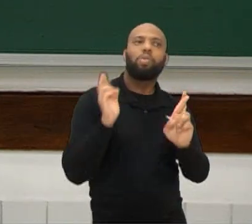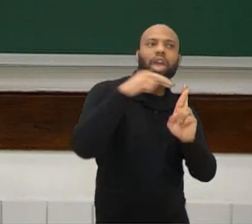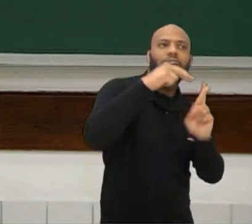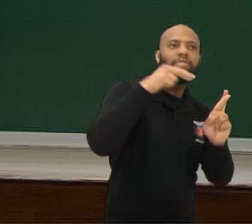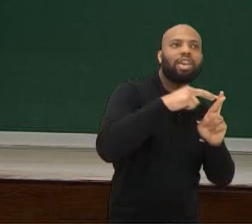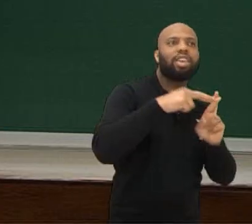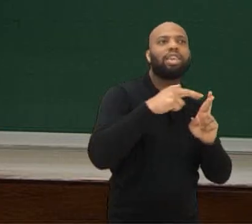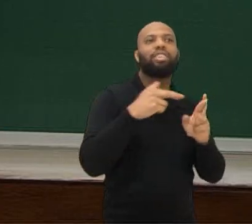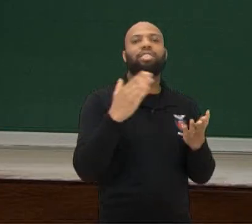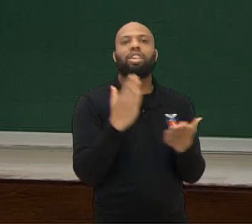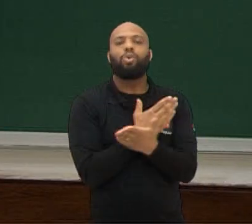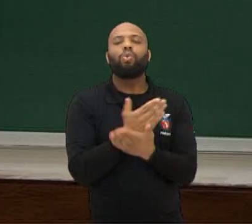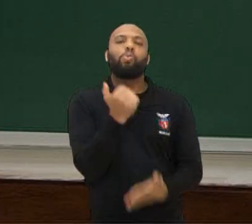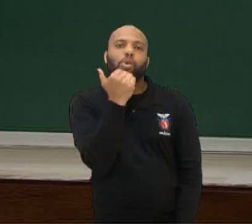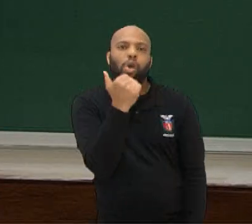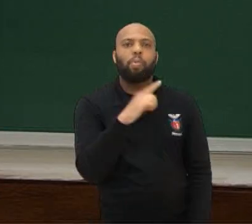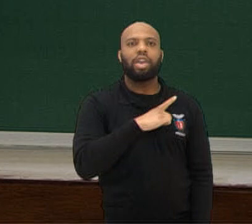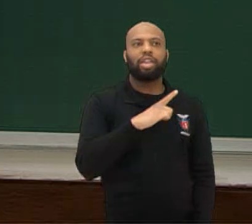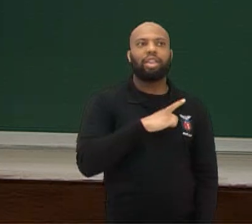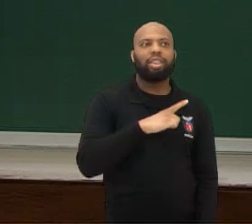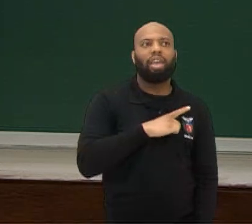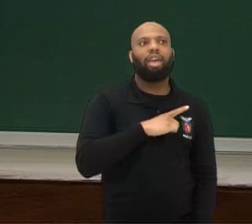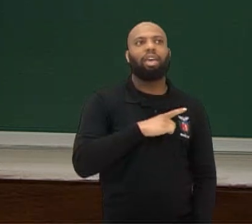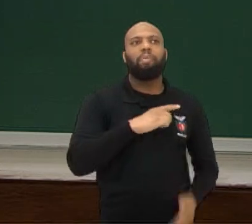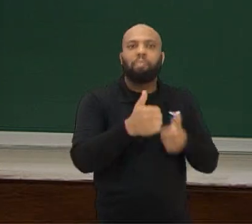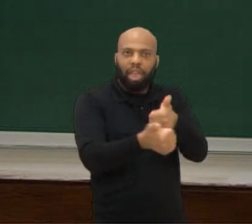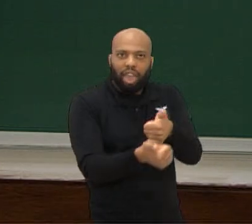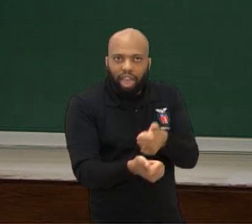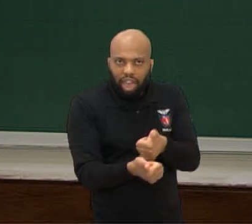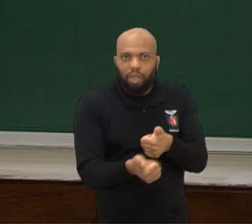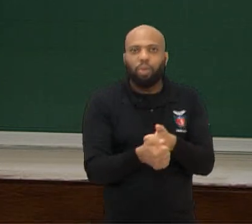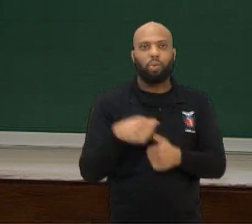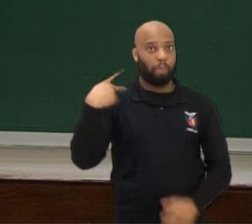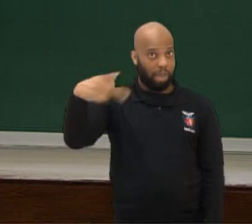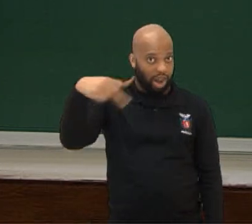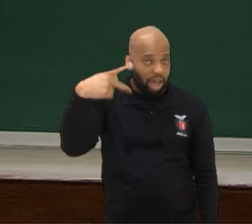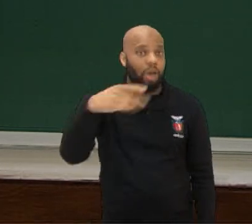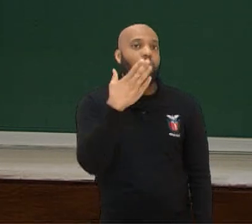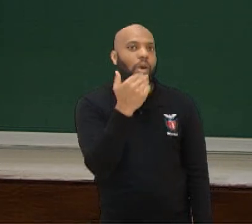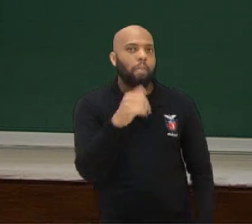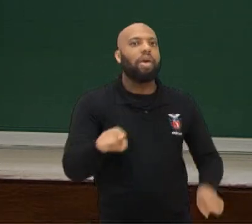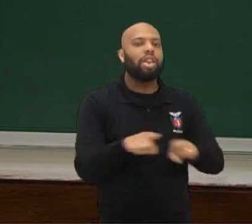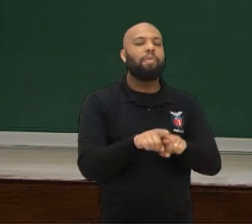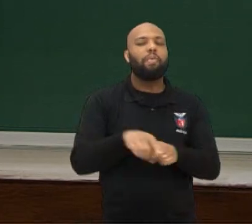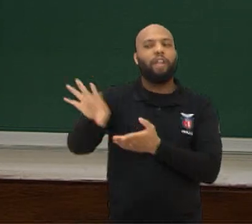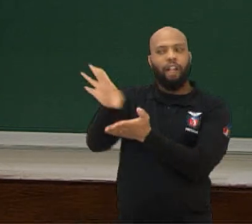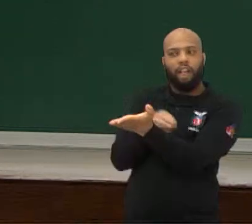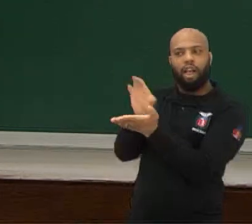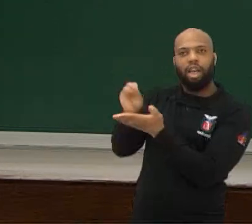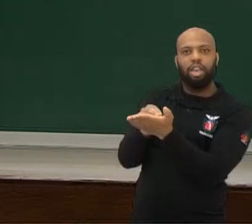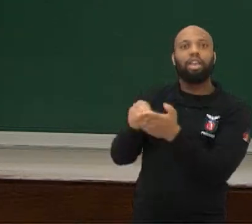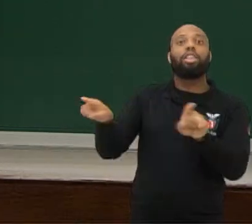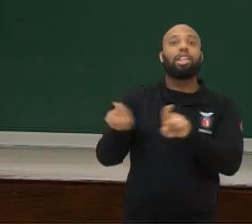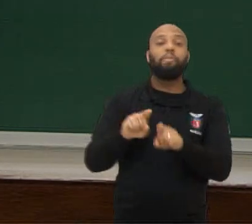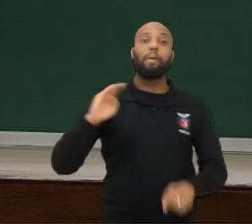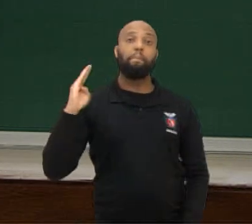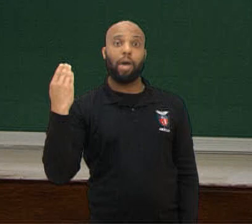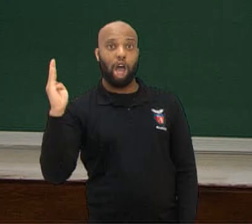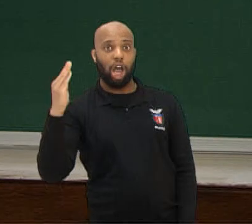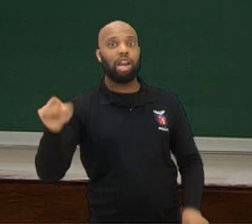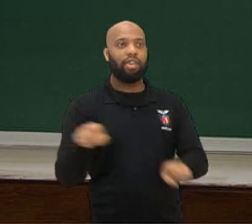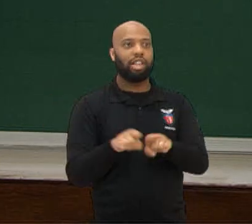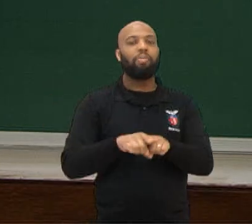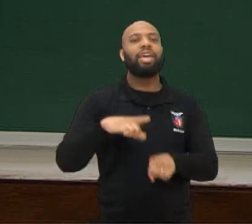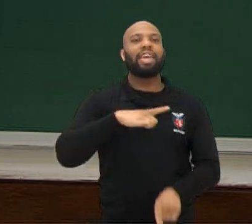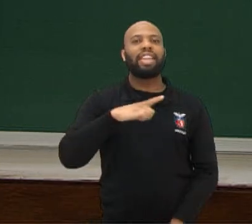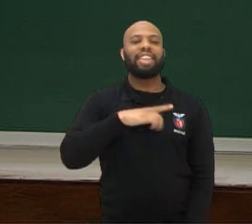ali também de países vizinhos, como a chipa e a sopa paraguaia, né? As saltenhas, que é a influência da Bolívia, e o